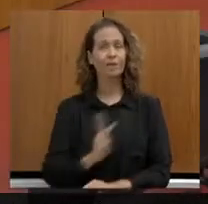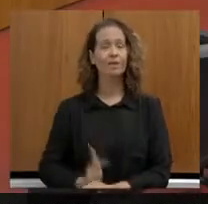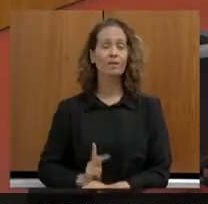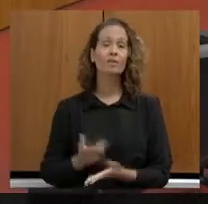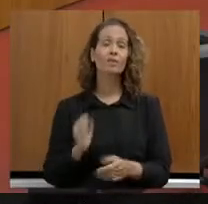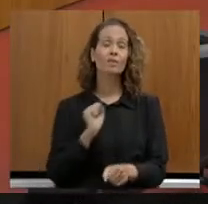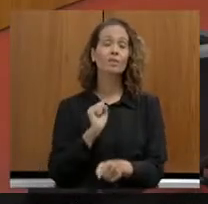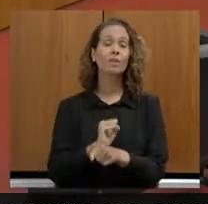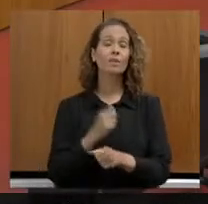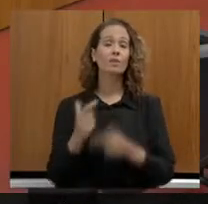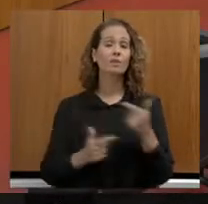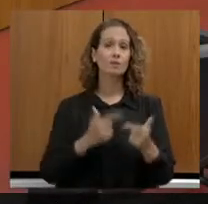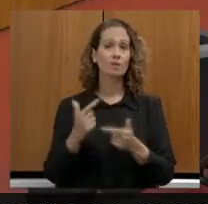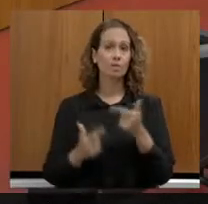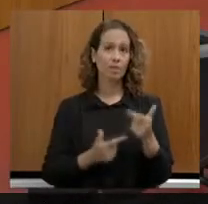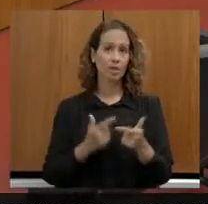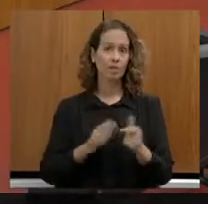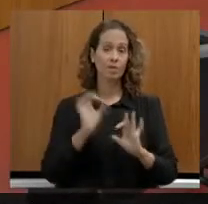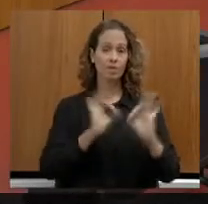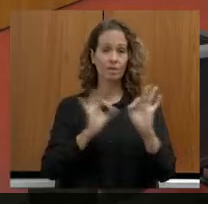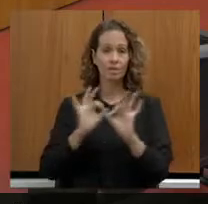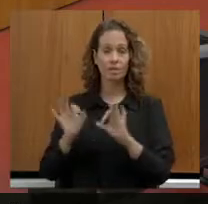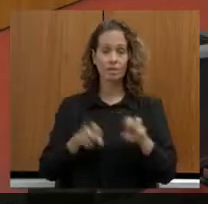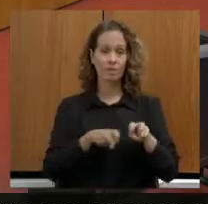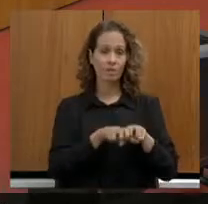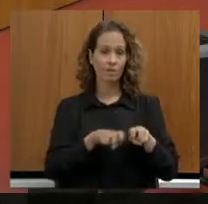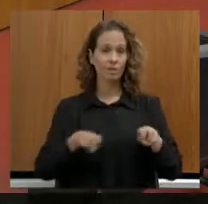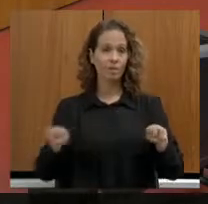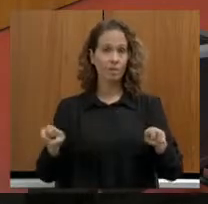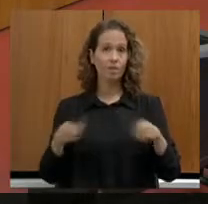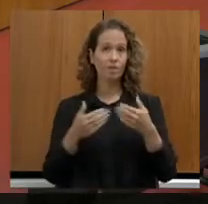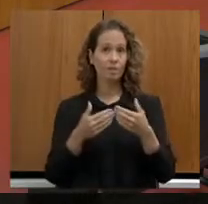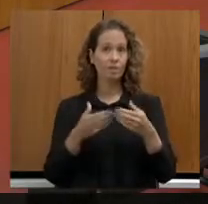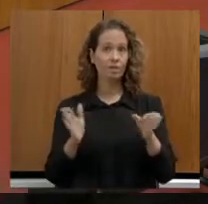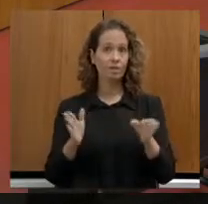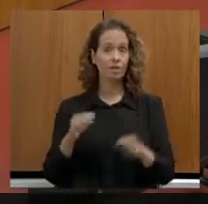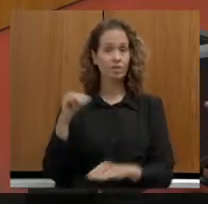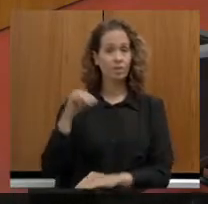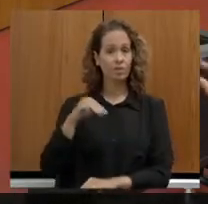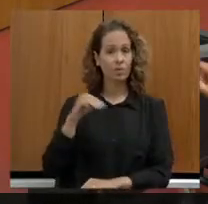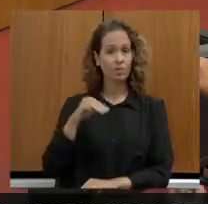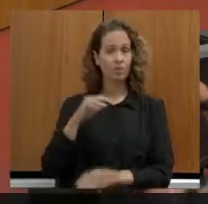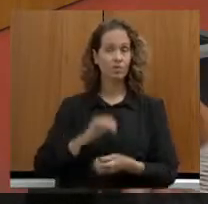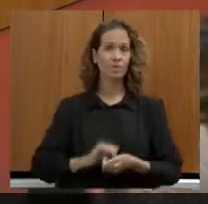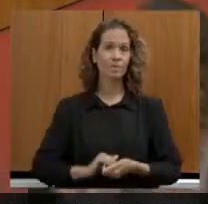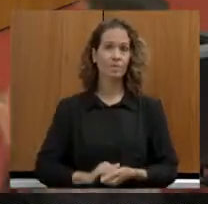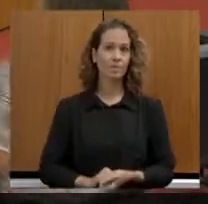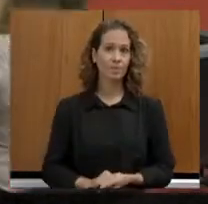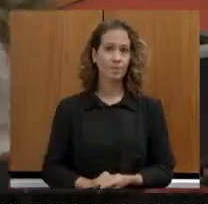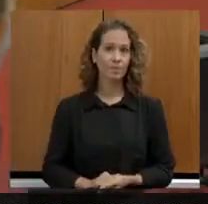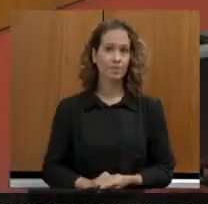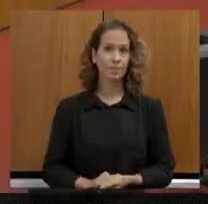suspender os trabalhos para a reorganização da mesa e reabriremos em alguns minutos e